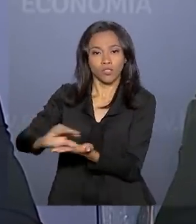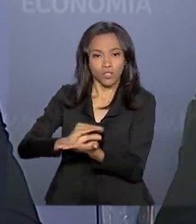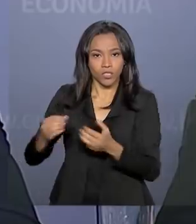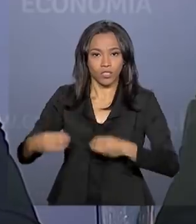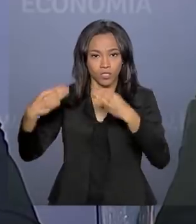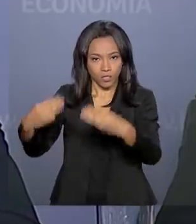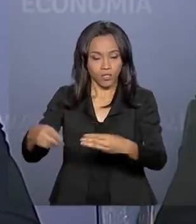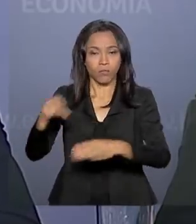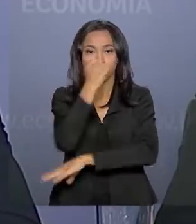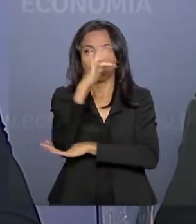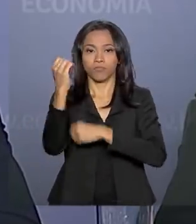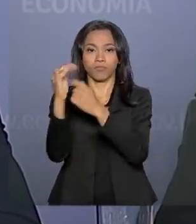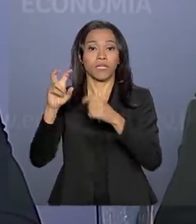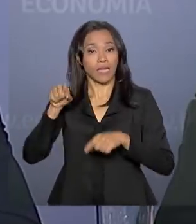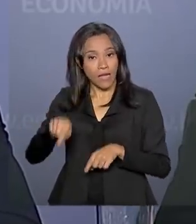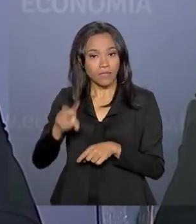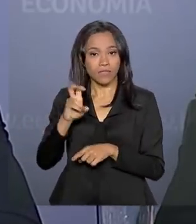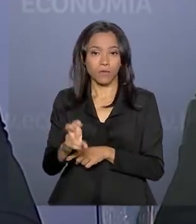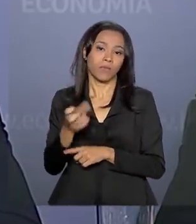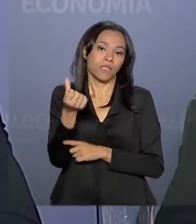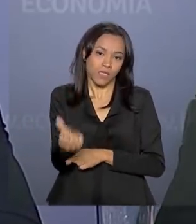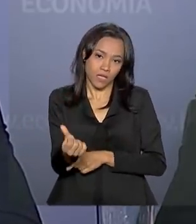para o MEC e 56,6